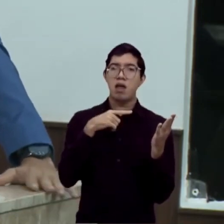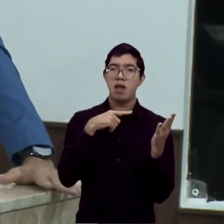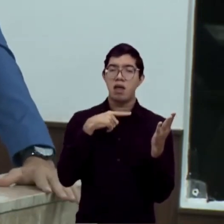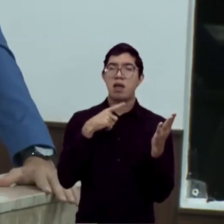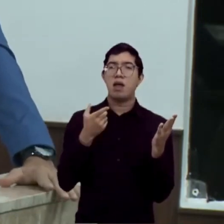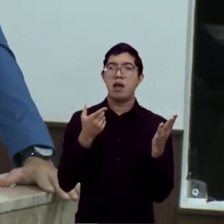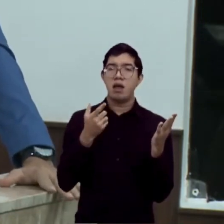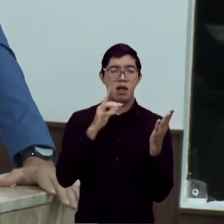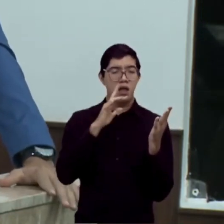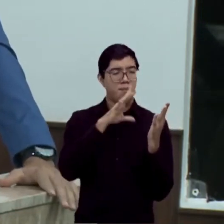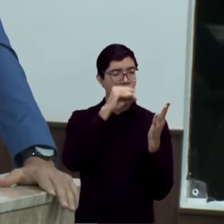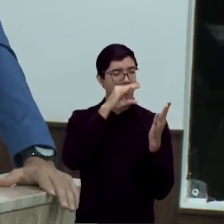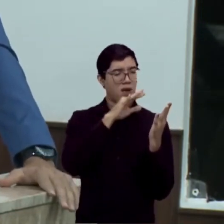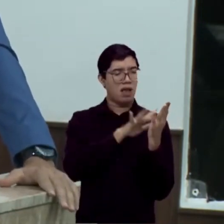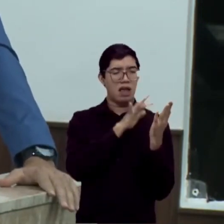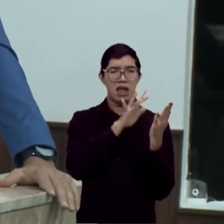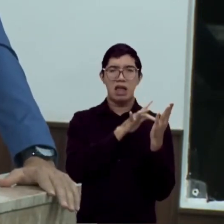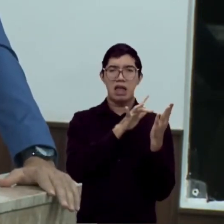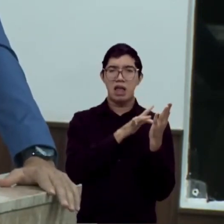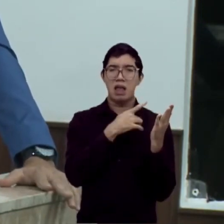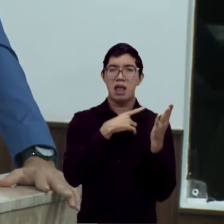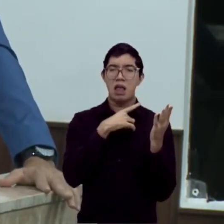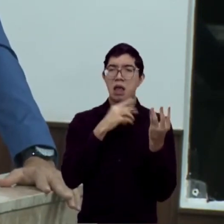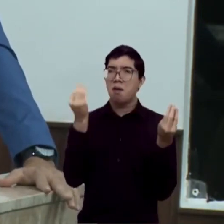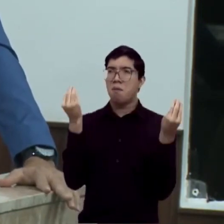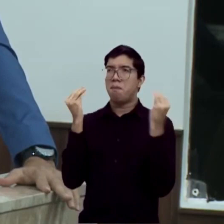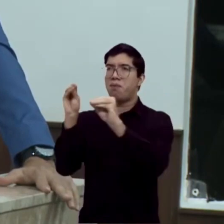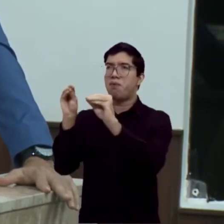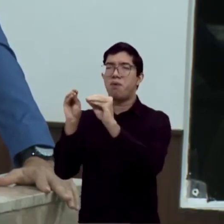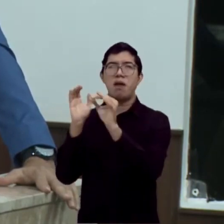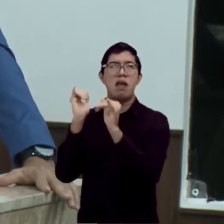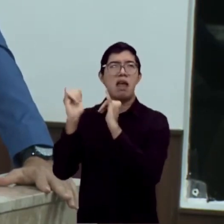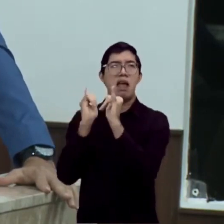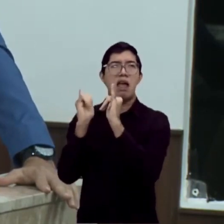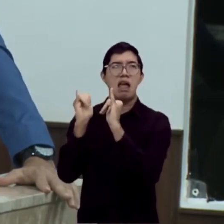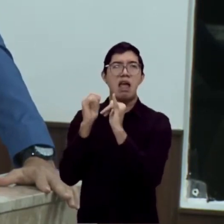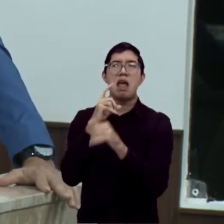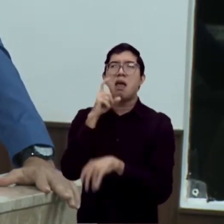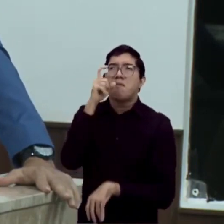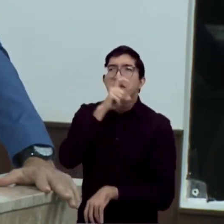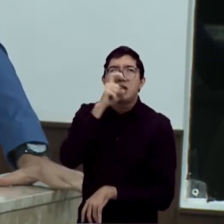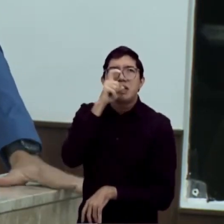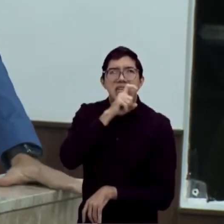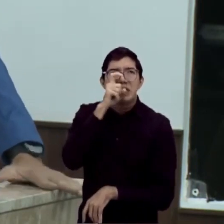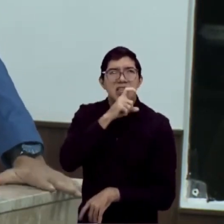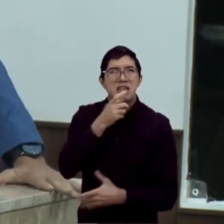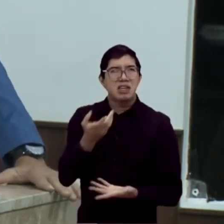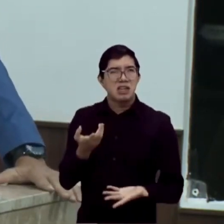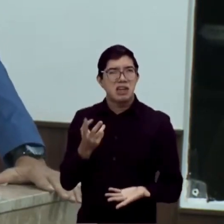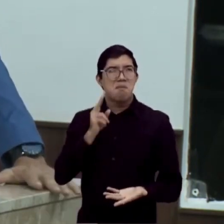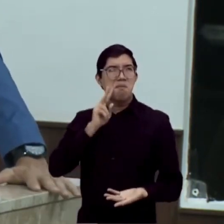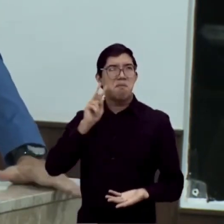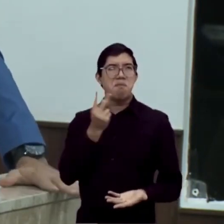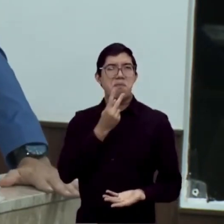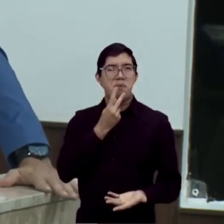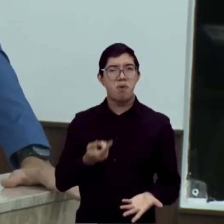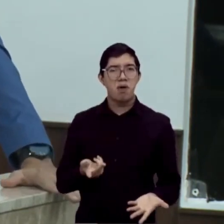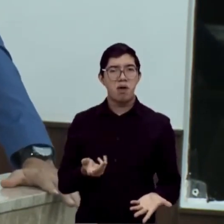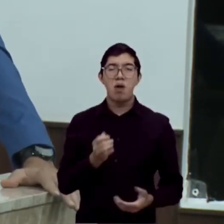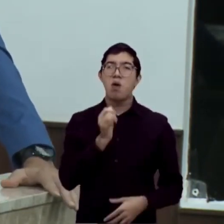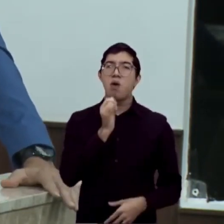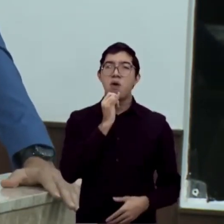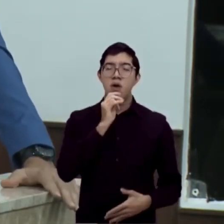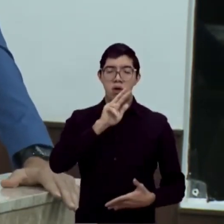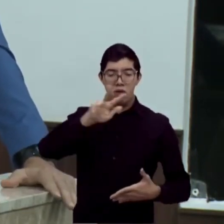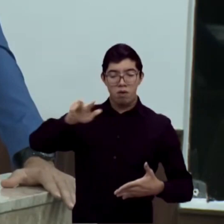tentando difamar, tentando distorcer conversa. Se eu não vier a essa tribuna e não falar aquilo